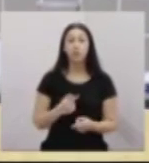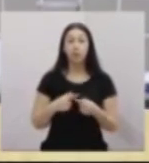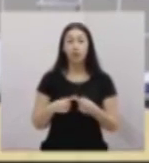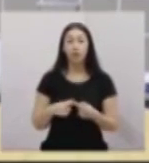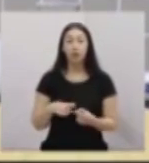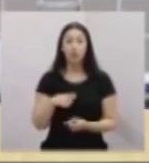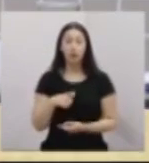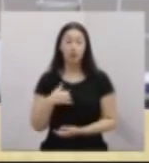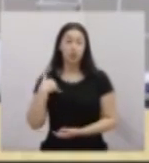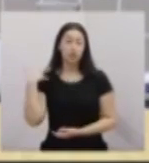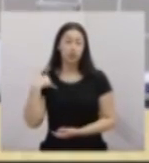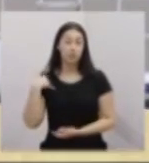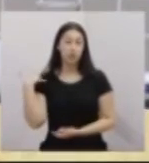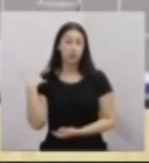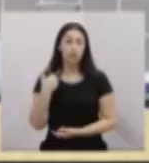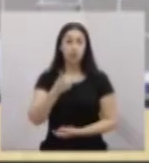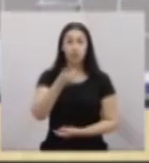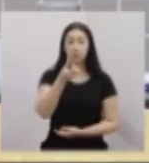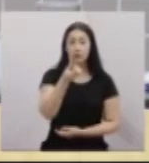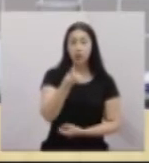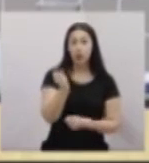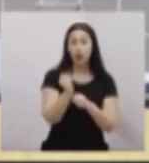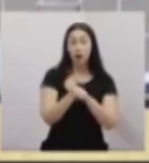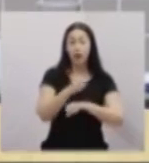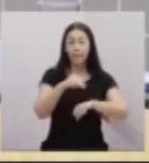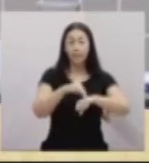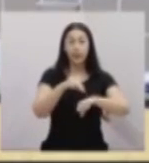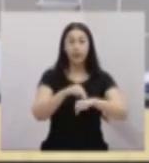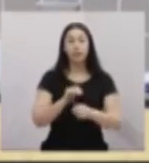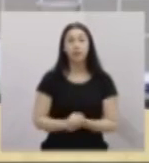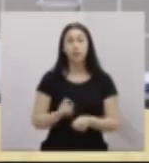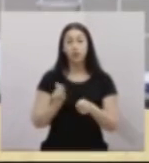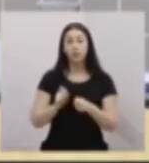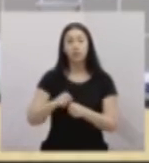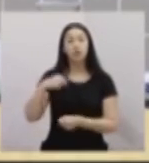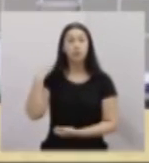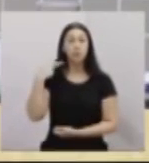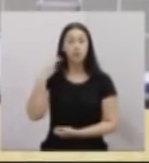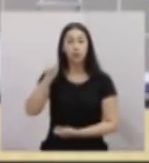aniversário de 16 anos de ministério. Autor, Abner de Madureira.